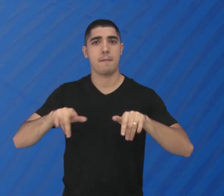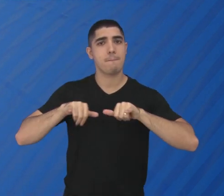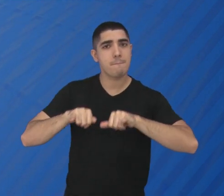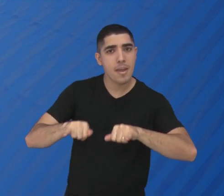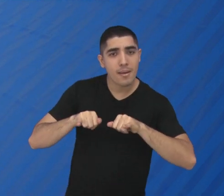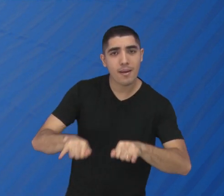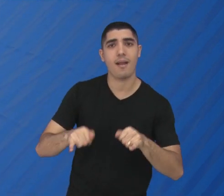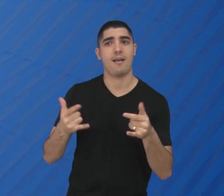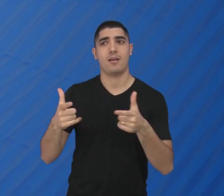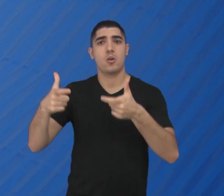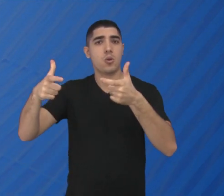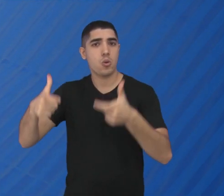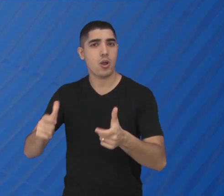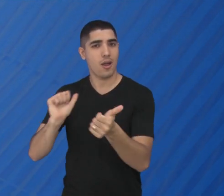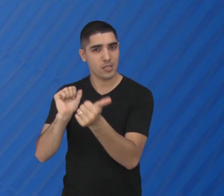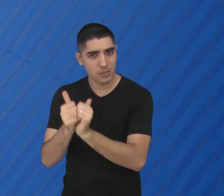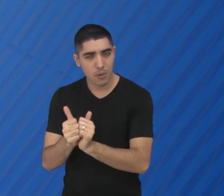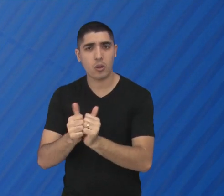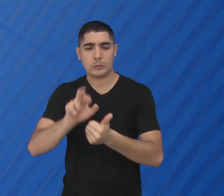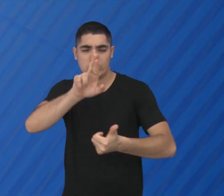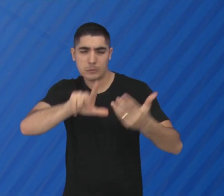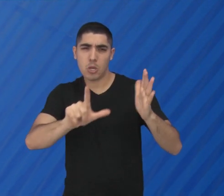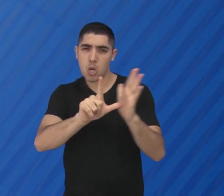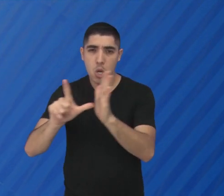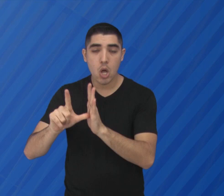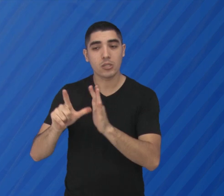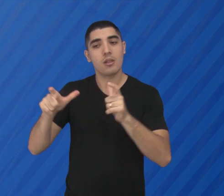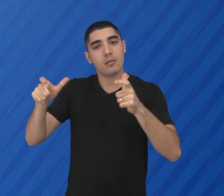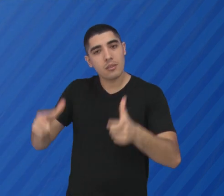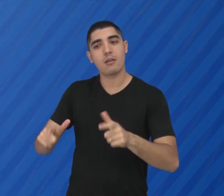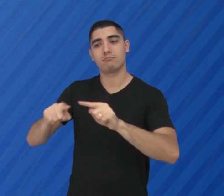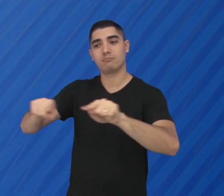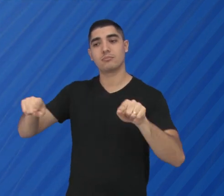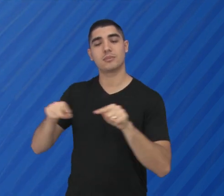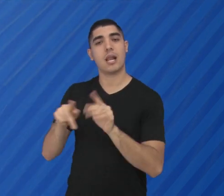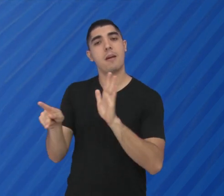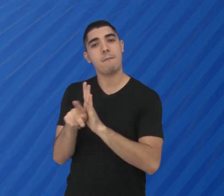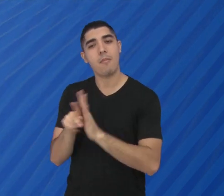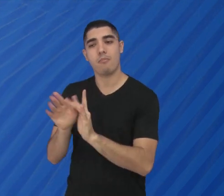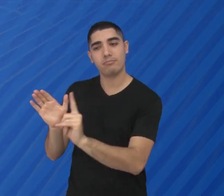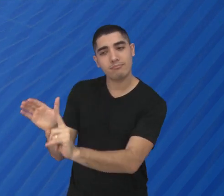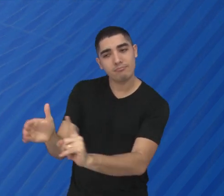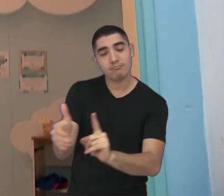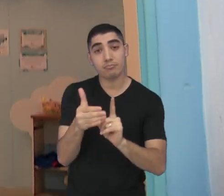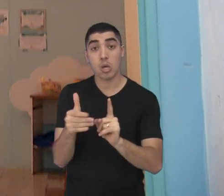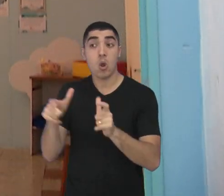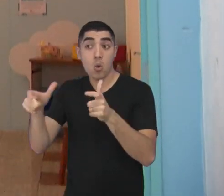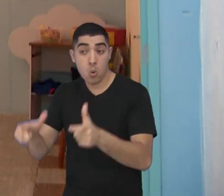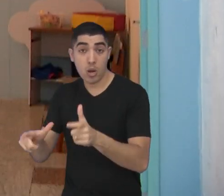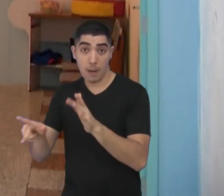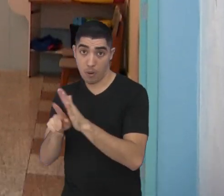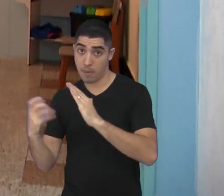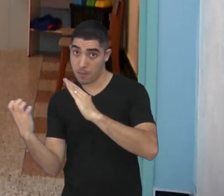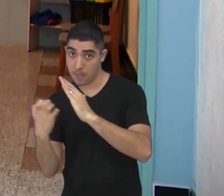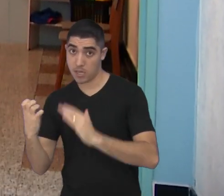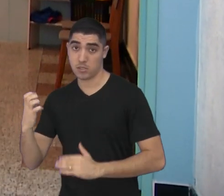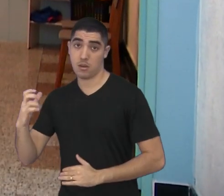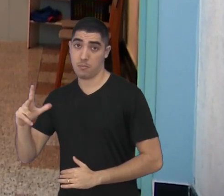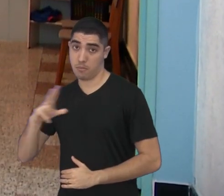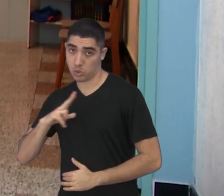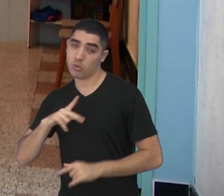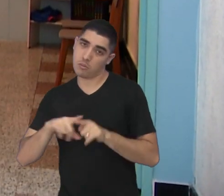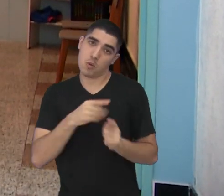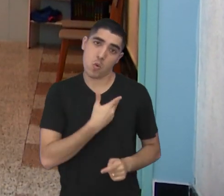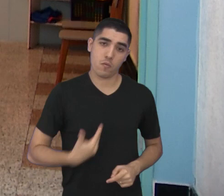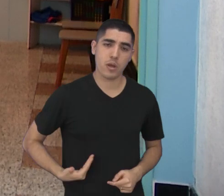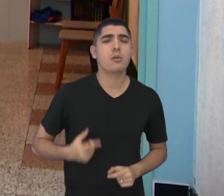shoppings, mercados, ginásios ou estabelecimentos similares, públicos ou privados. Esses espaços são